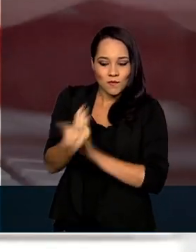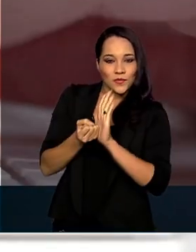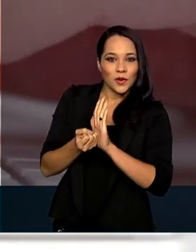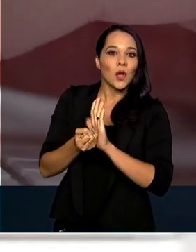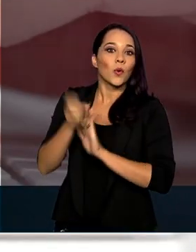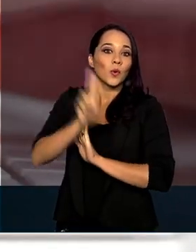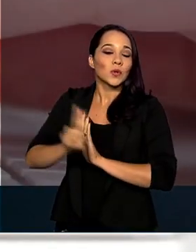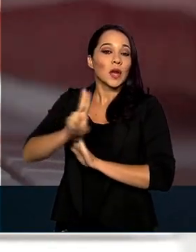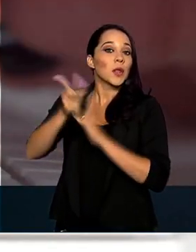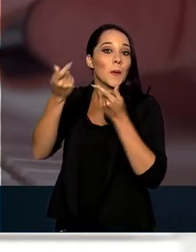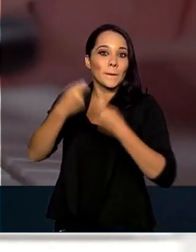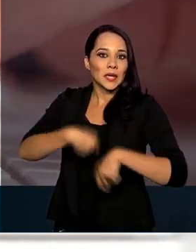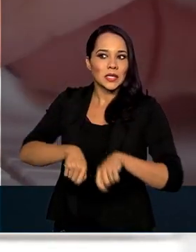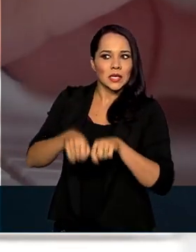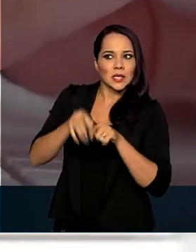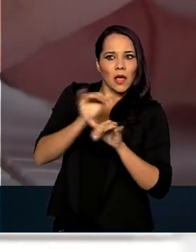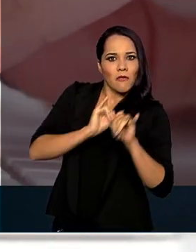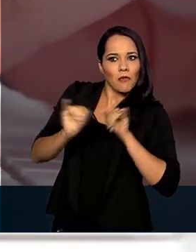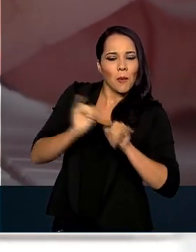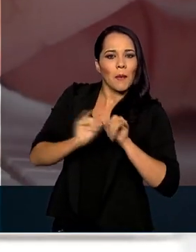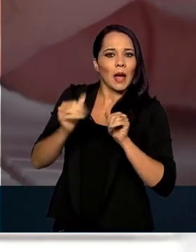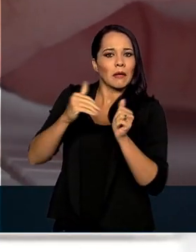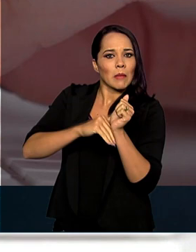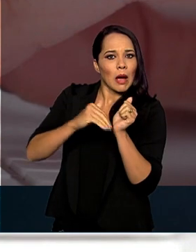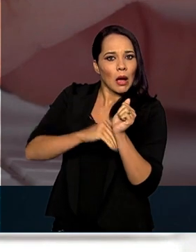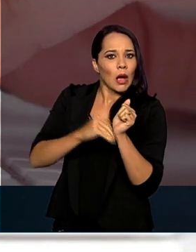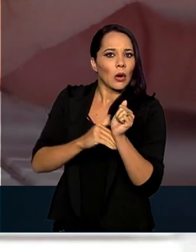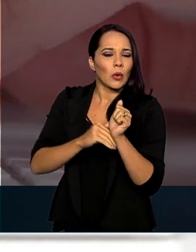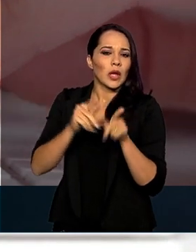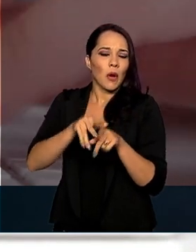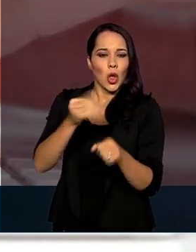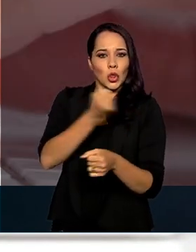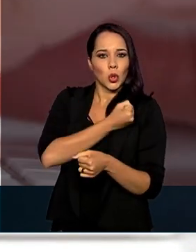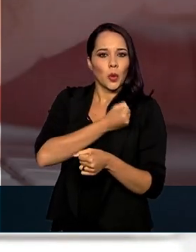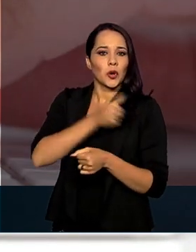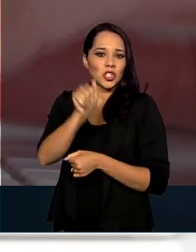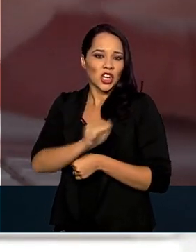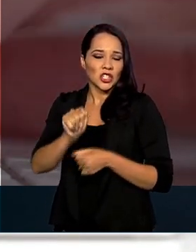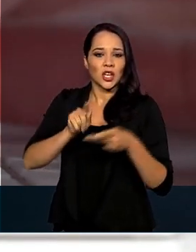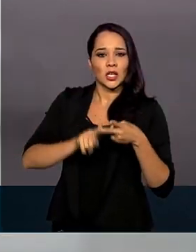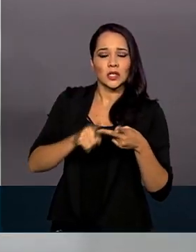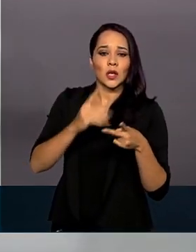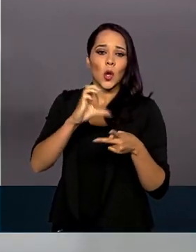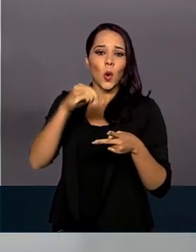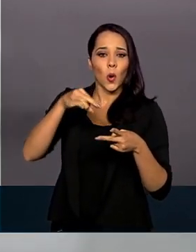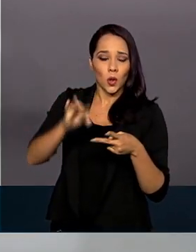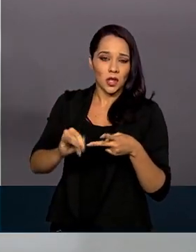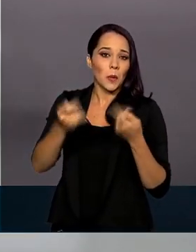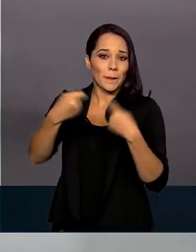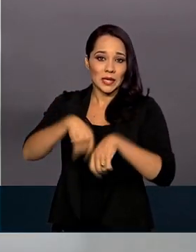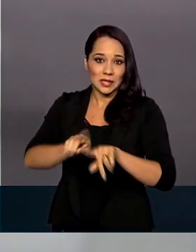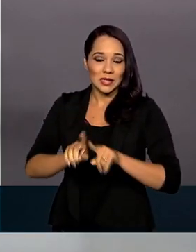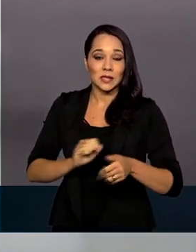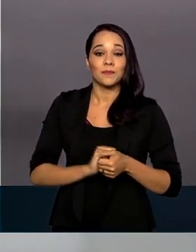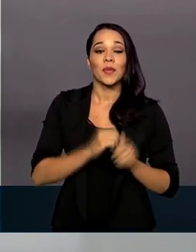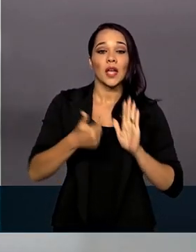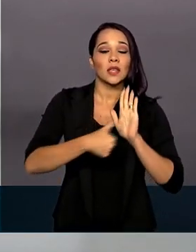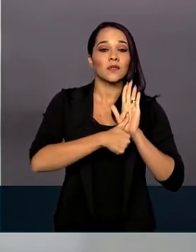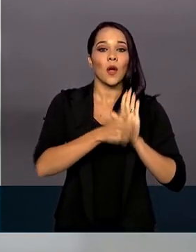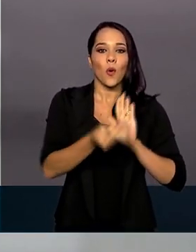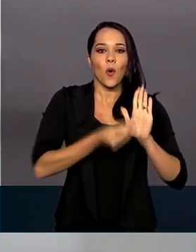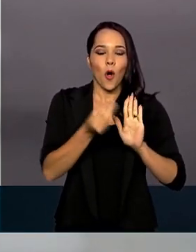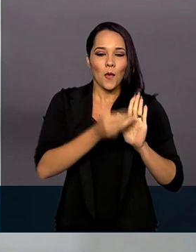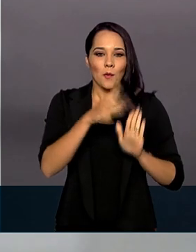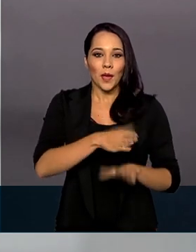o usuário não vai precisar informar os dados bancários, como o número de agência e conta. A identificação será feita